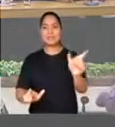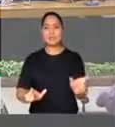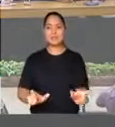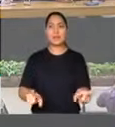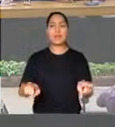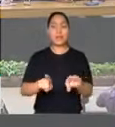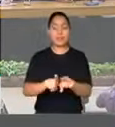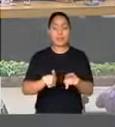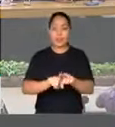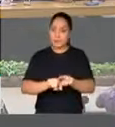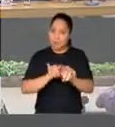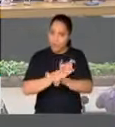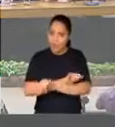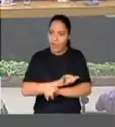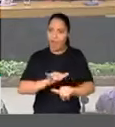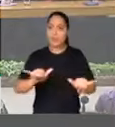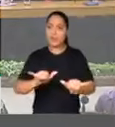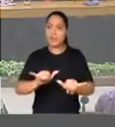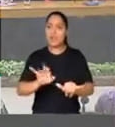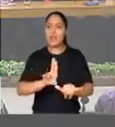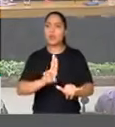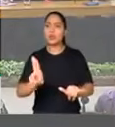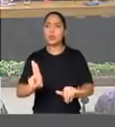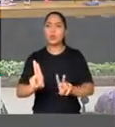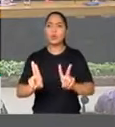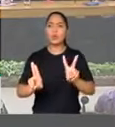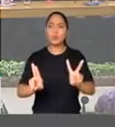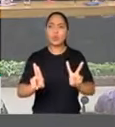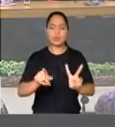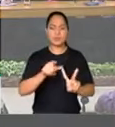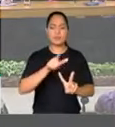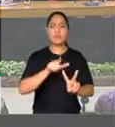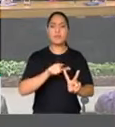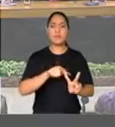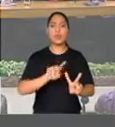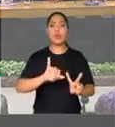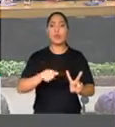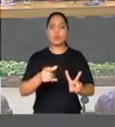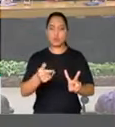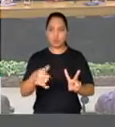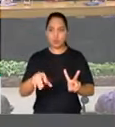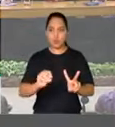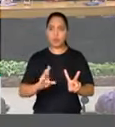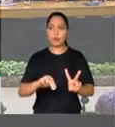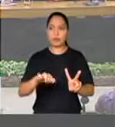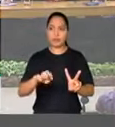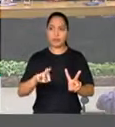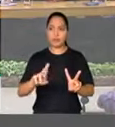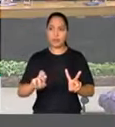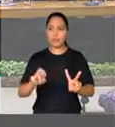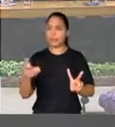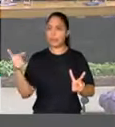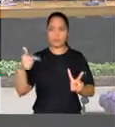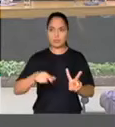de citar o nome de duas delas. O João Neri, que não está aqui.